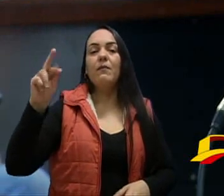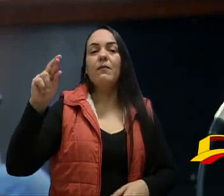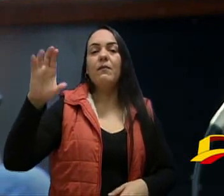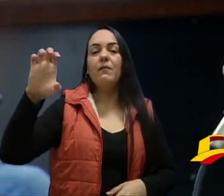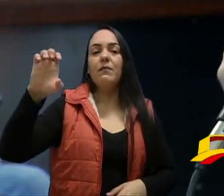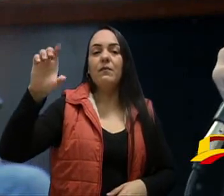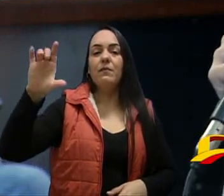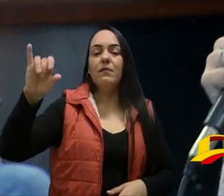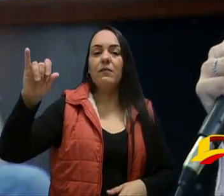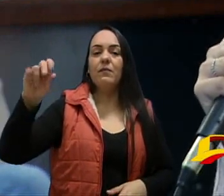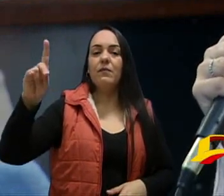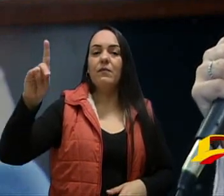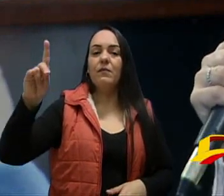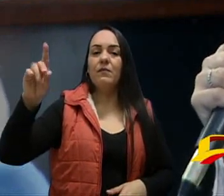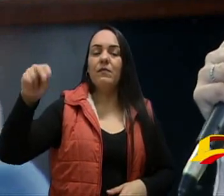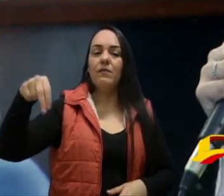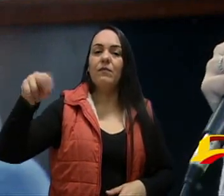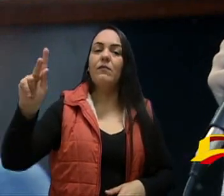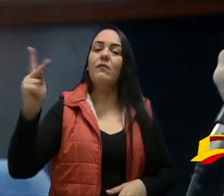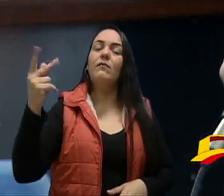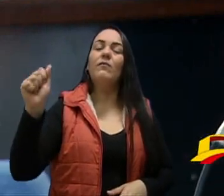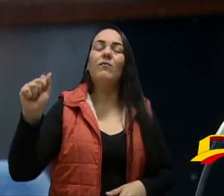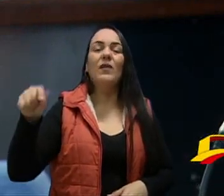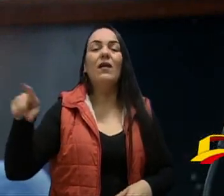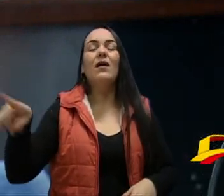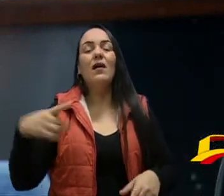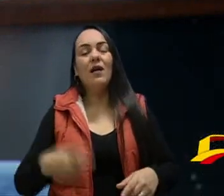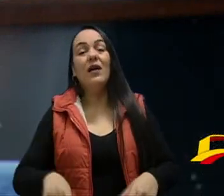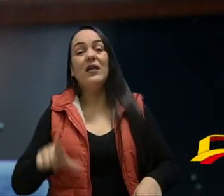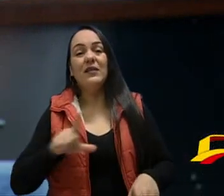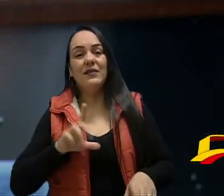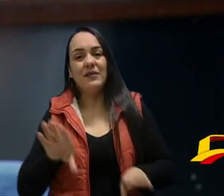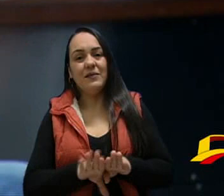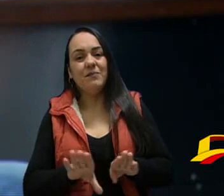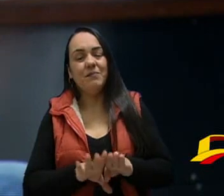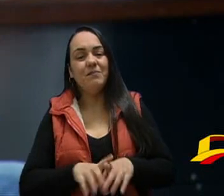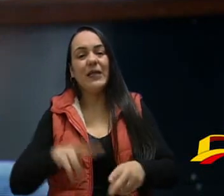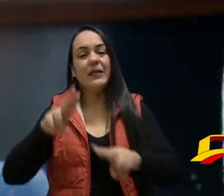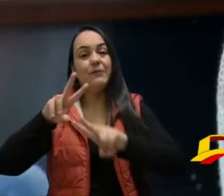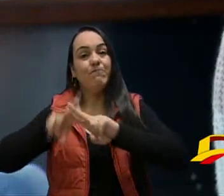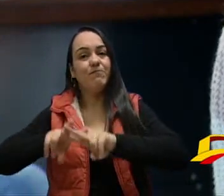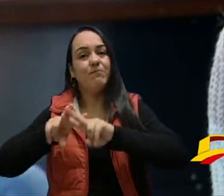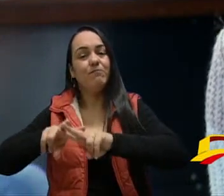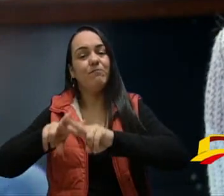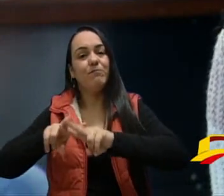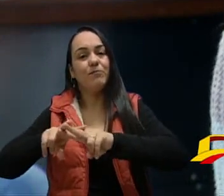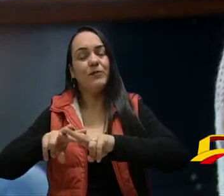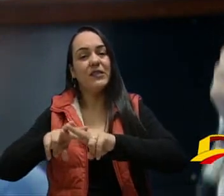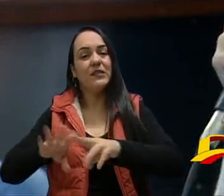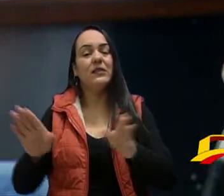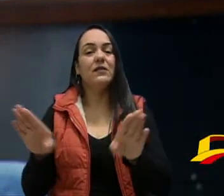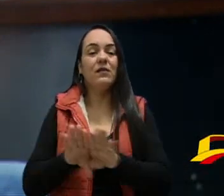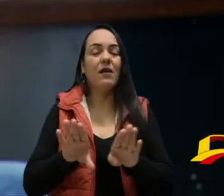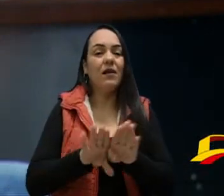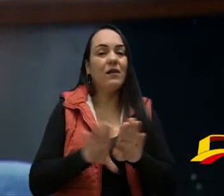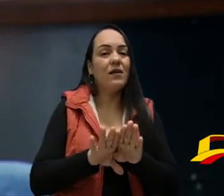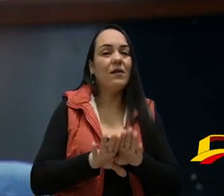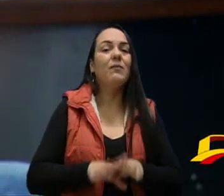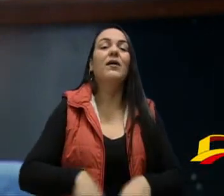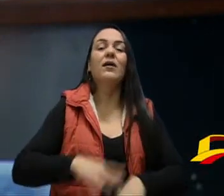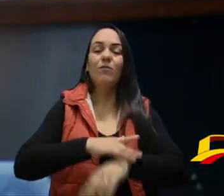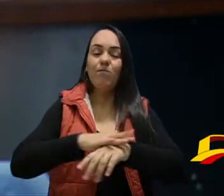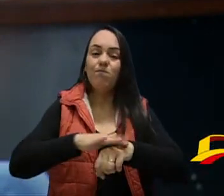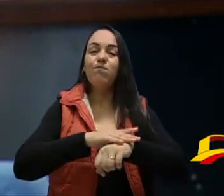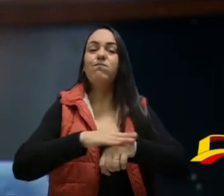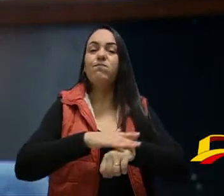na p2 que a penitenciária daquela localização e se a gente faz um trabalho dentro da